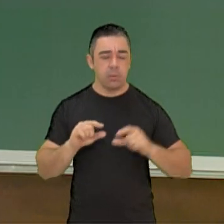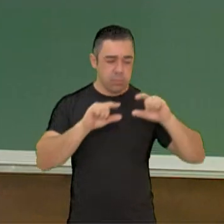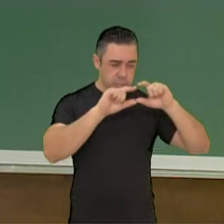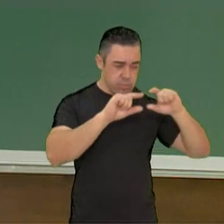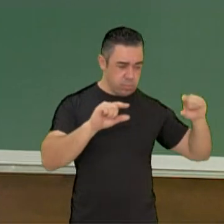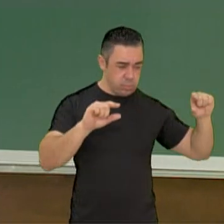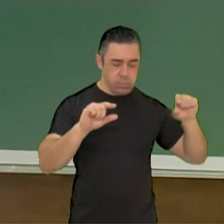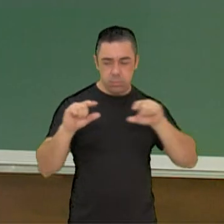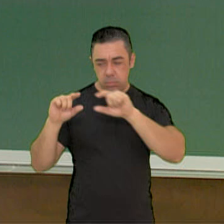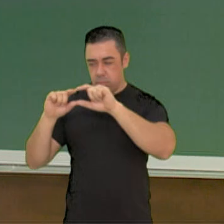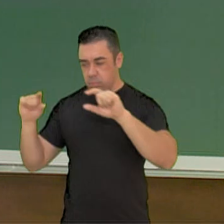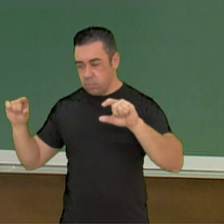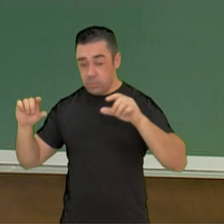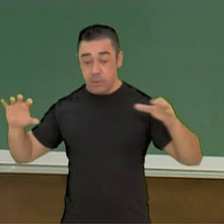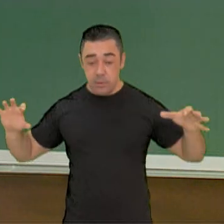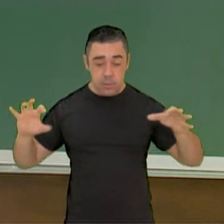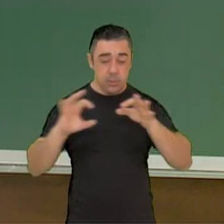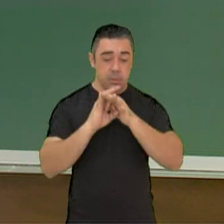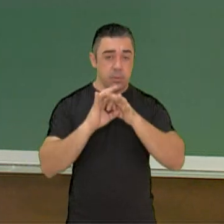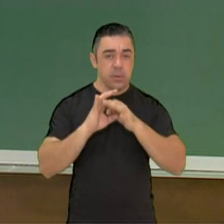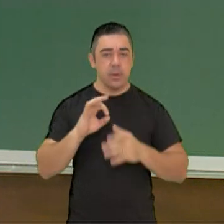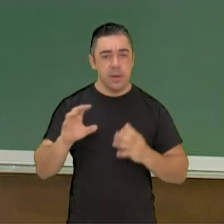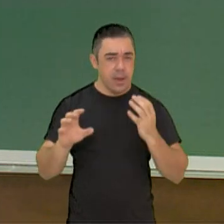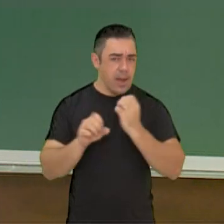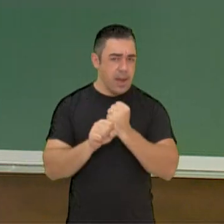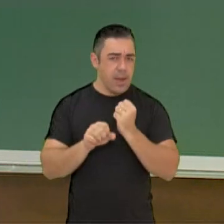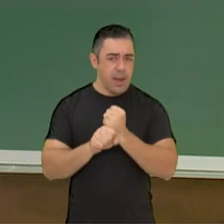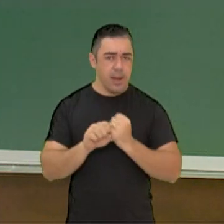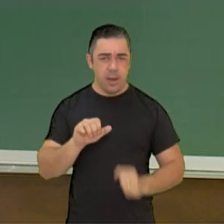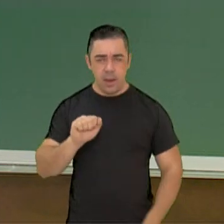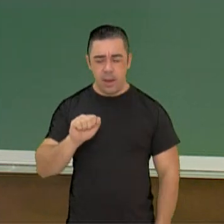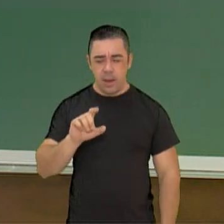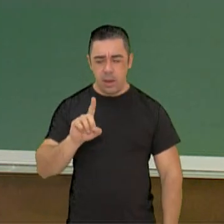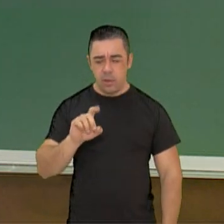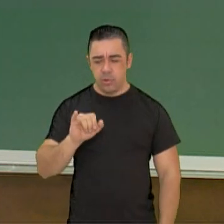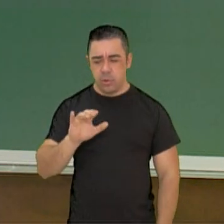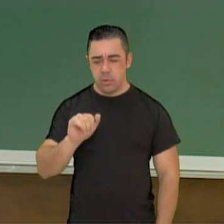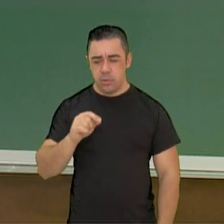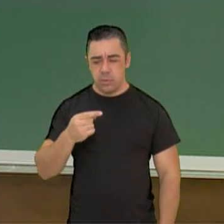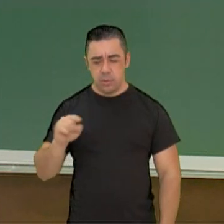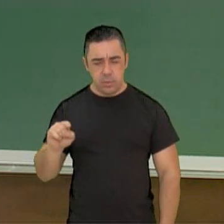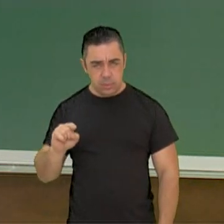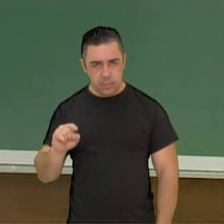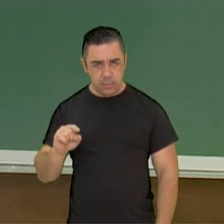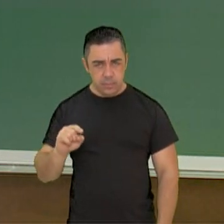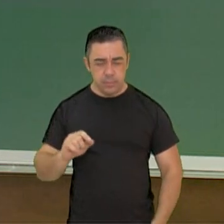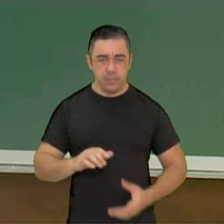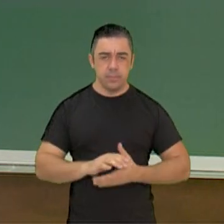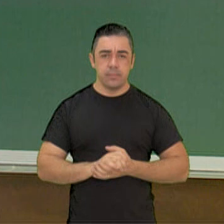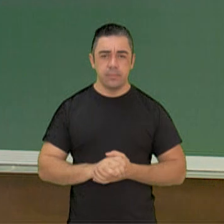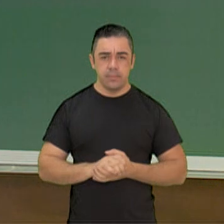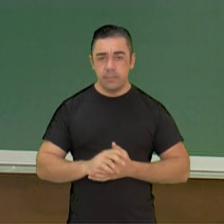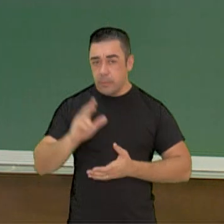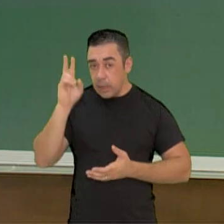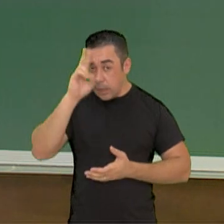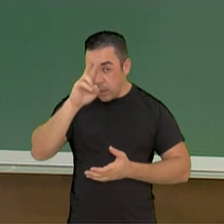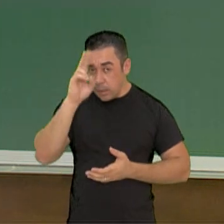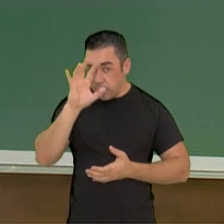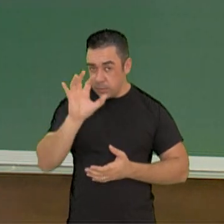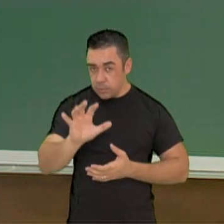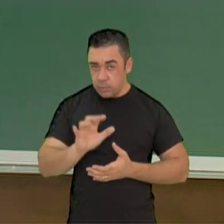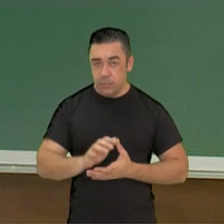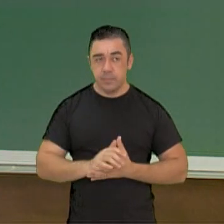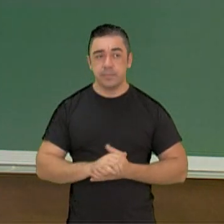de adição. Então, vai ser uma conjunção aditiva. Lembrem-se